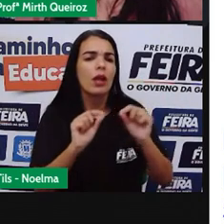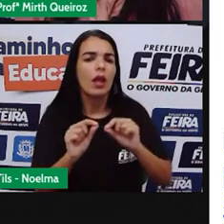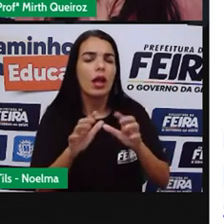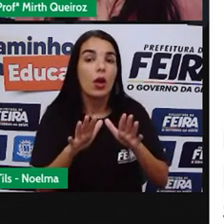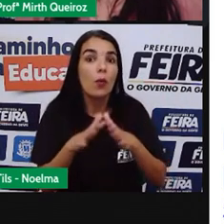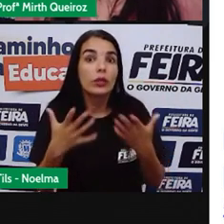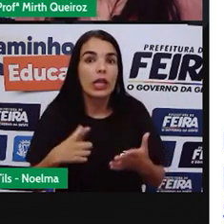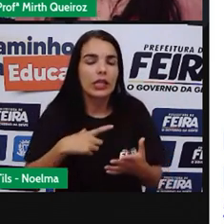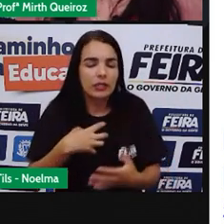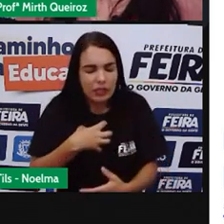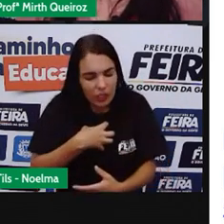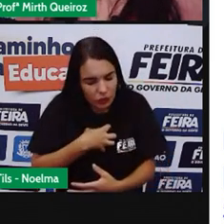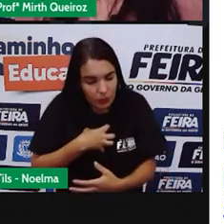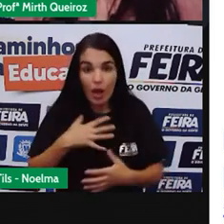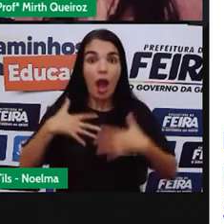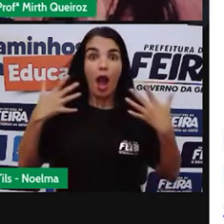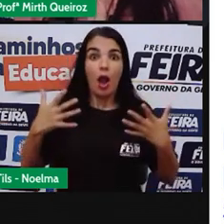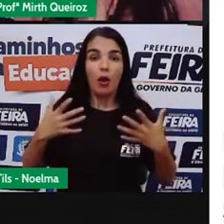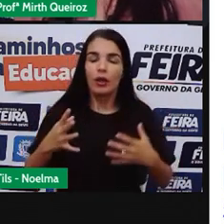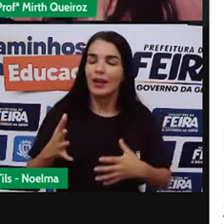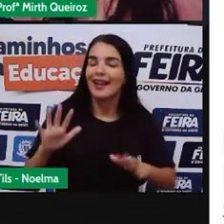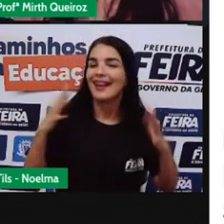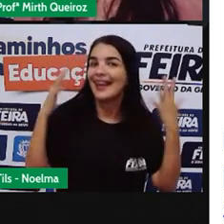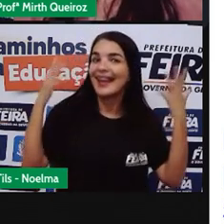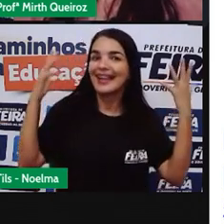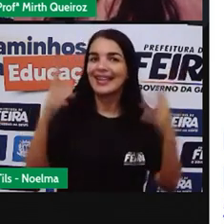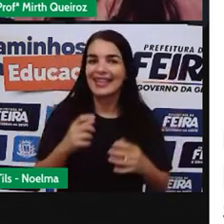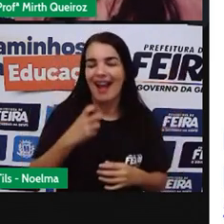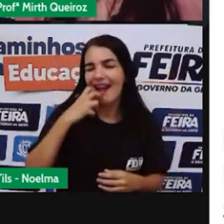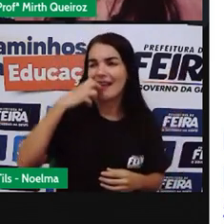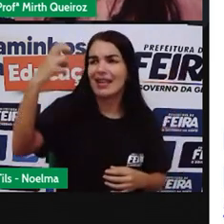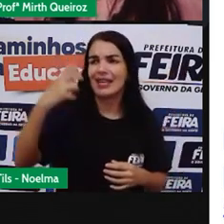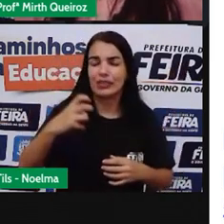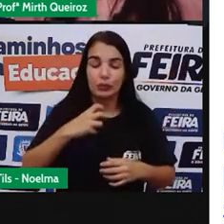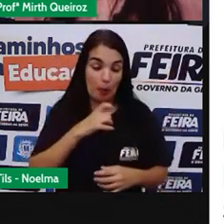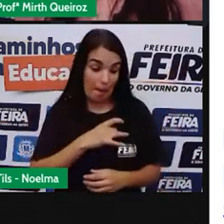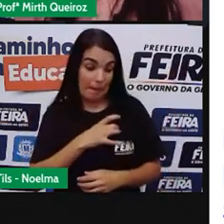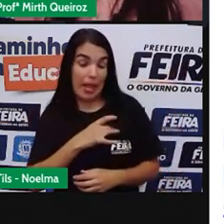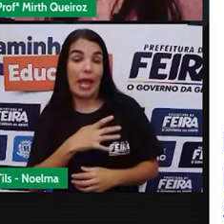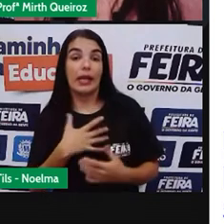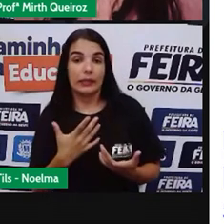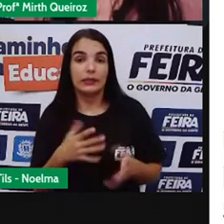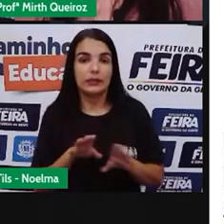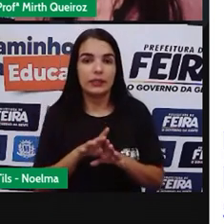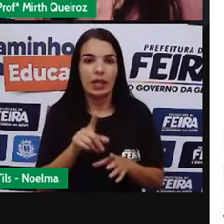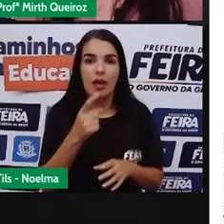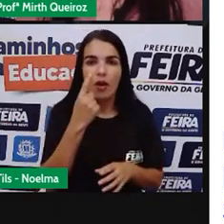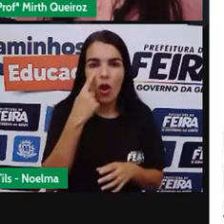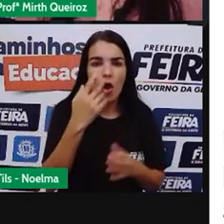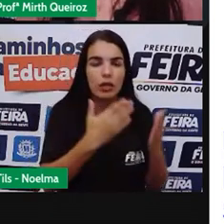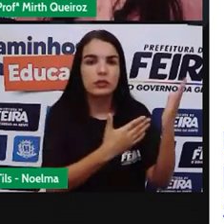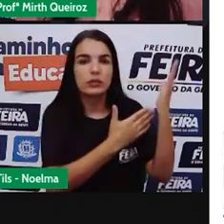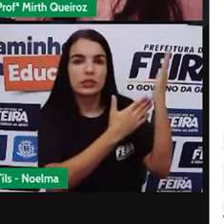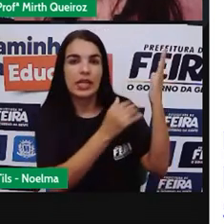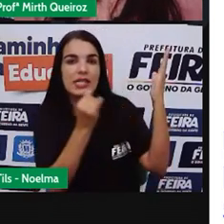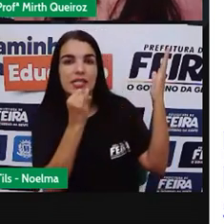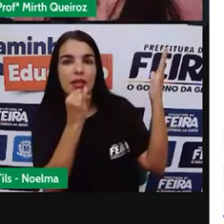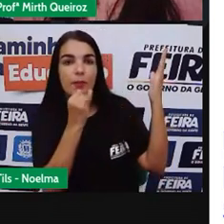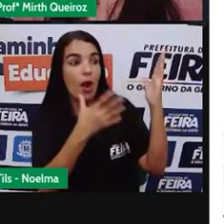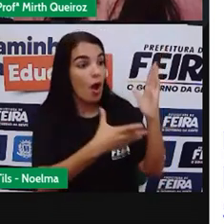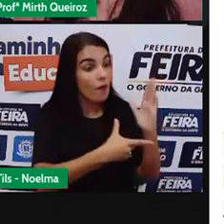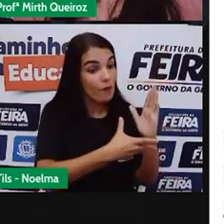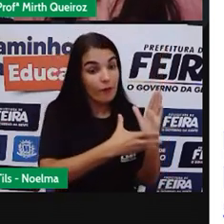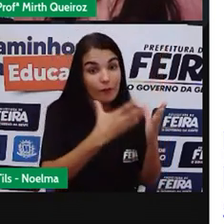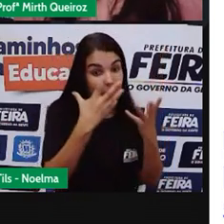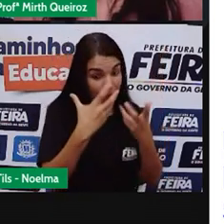mostra sentimento de susto, alegria, grito, espanto, como por exemplo, iremos viajar,